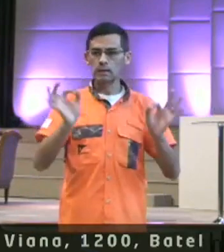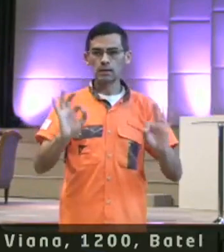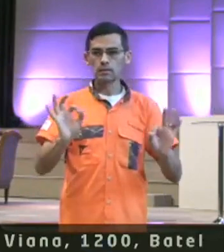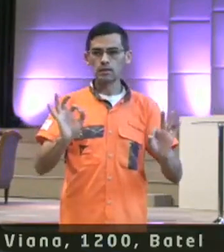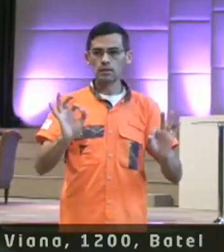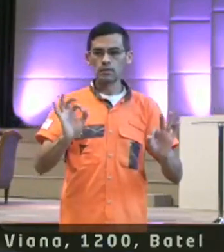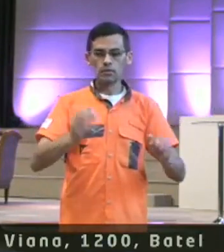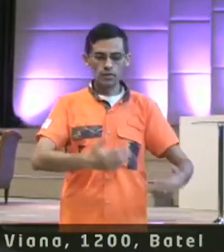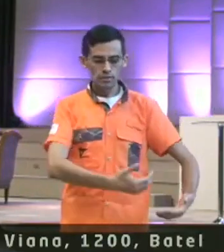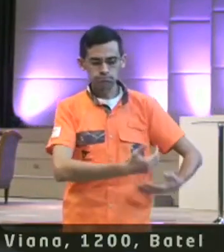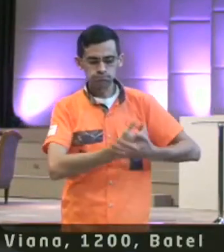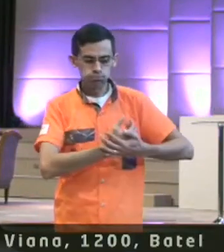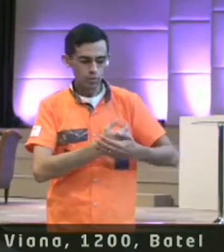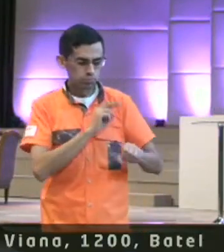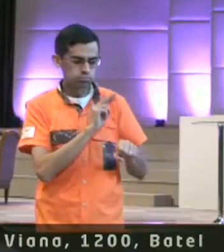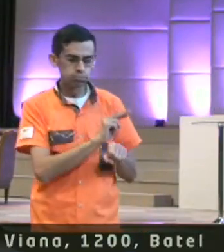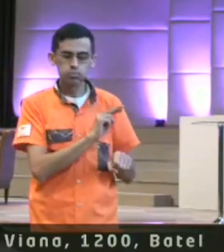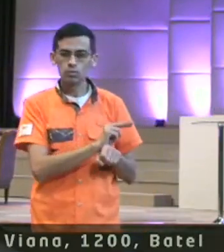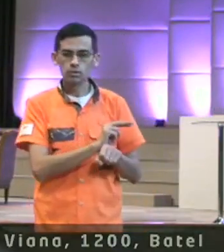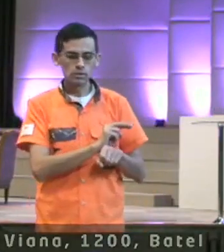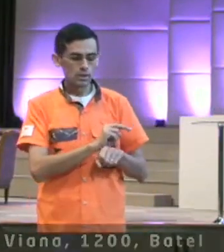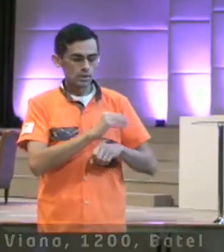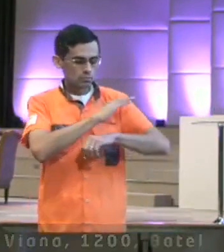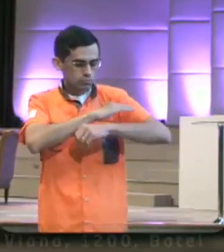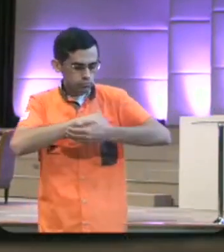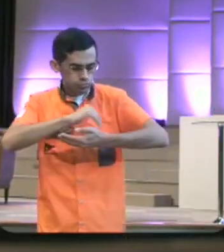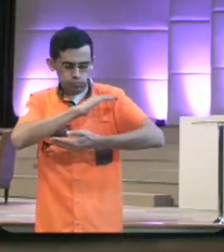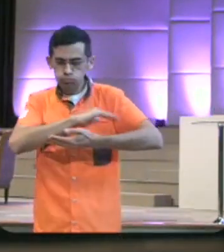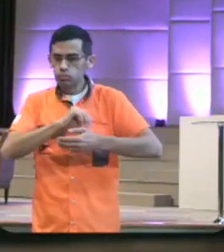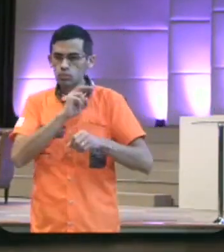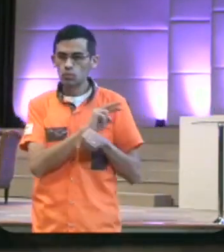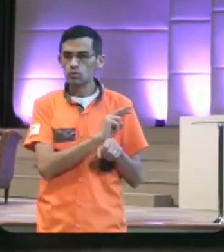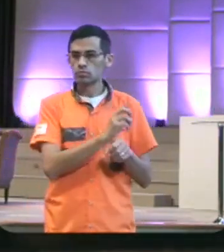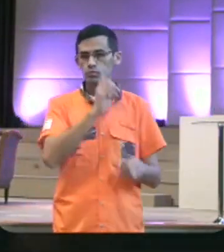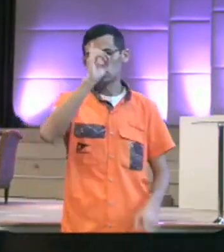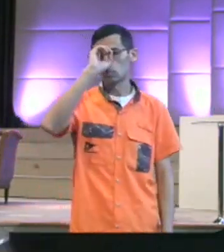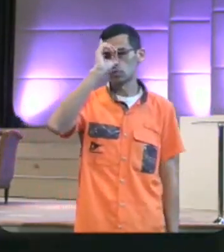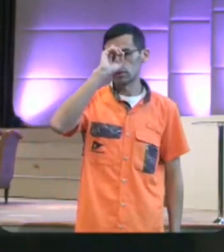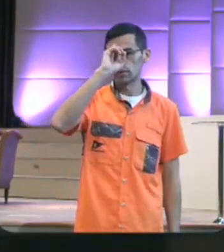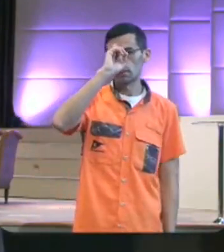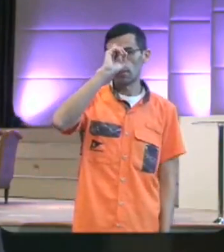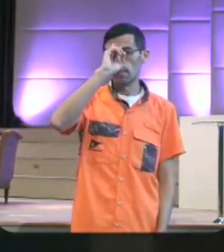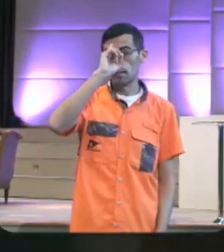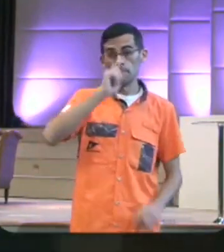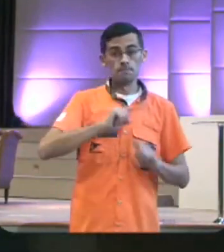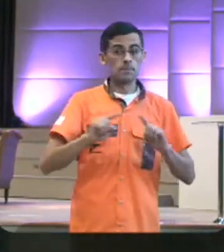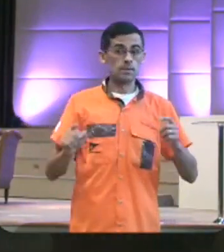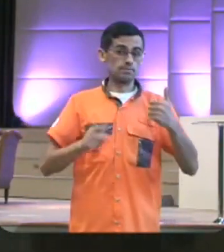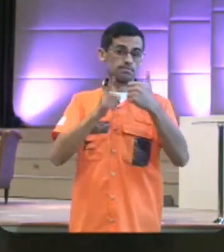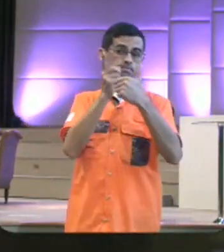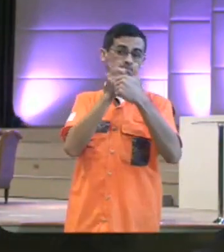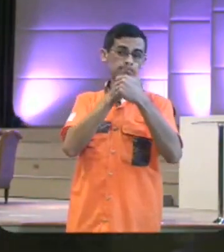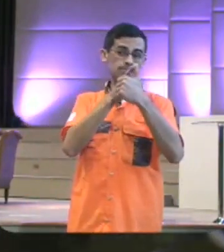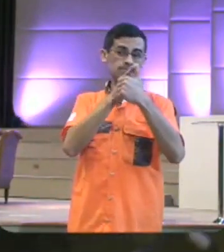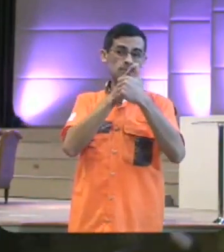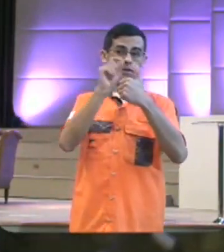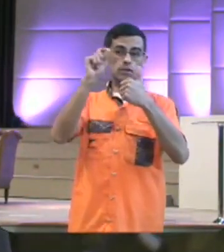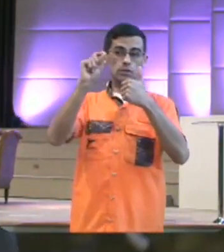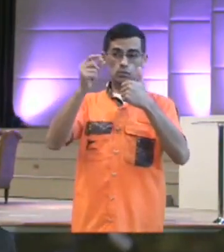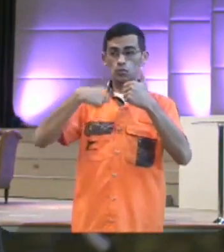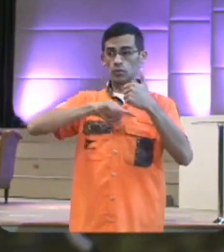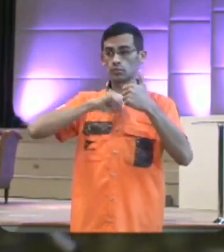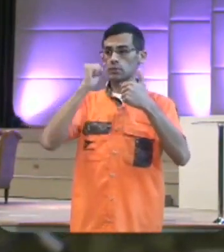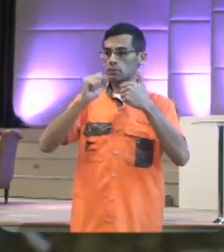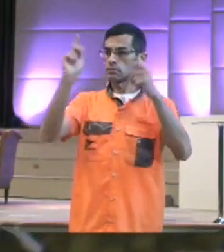Descansa, pula aqui no meu colo e eu vou cuidar de você. Olha, a primeira razão porque a gente pode